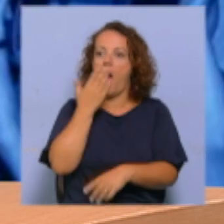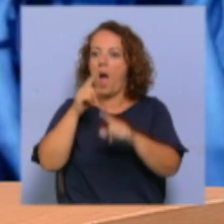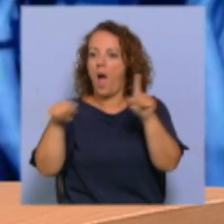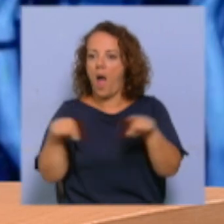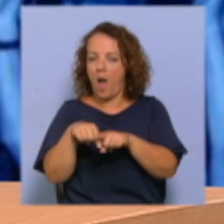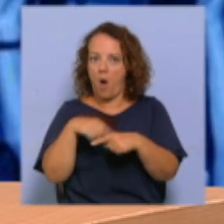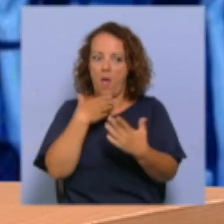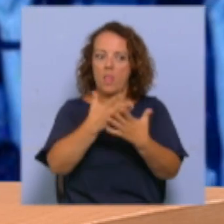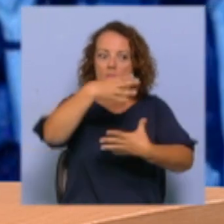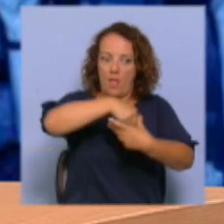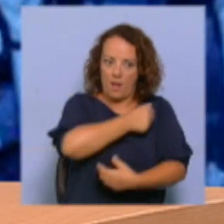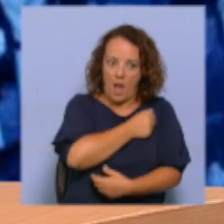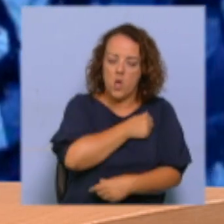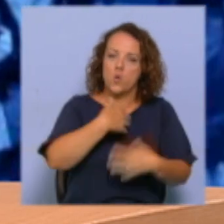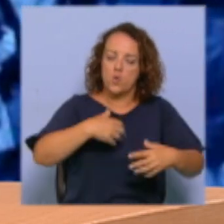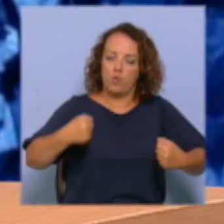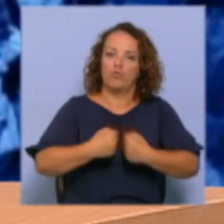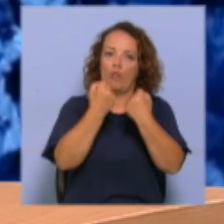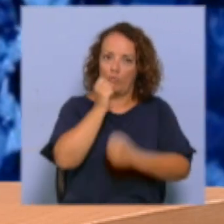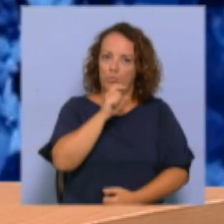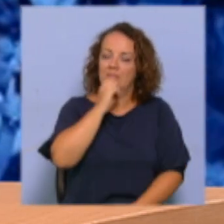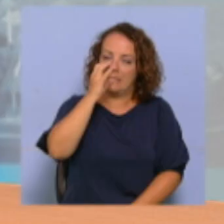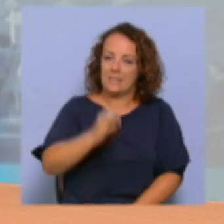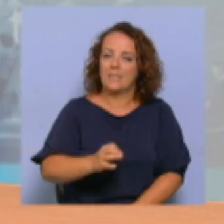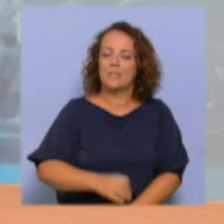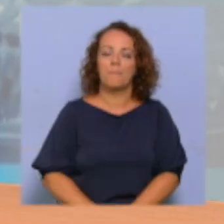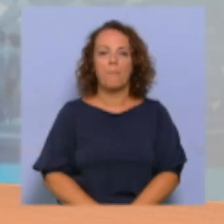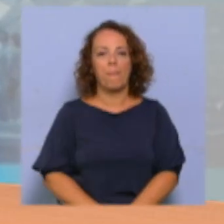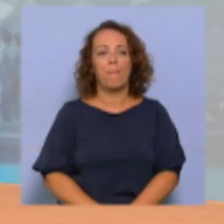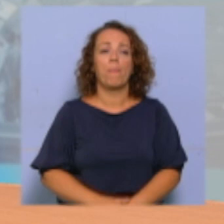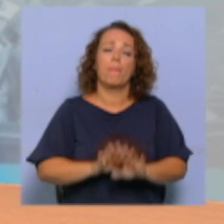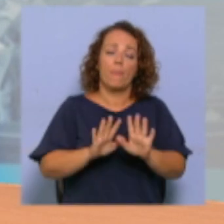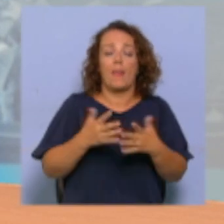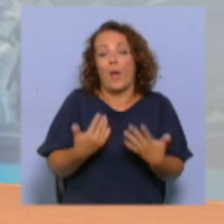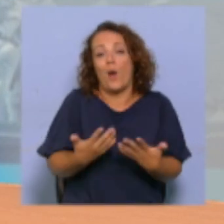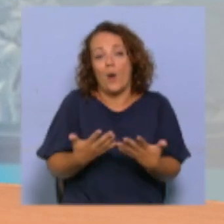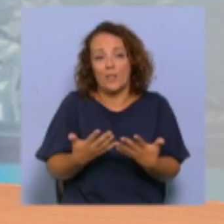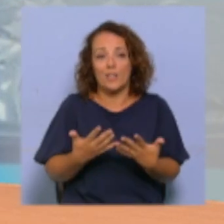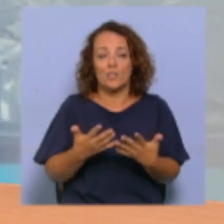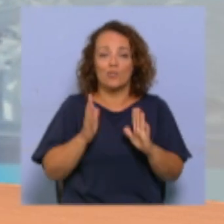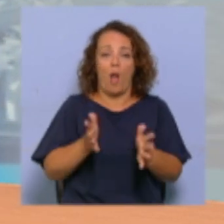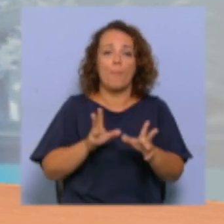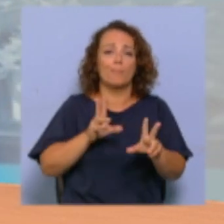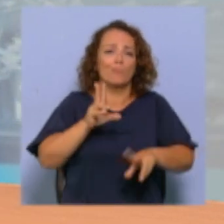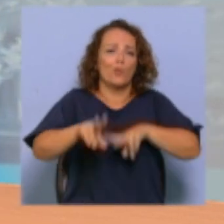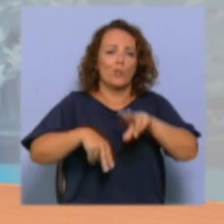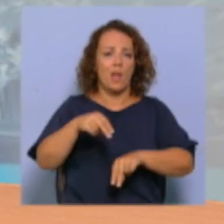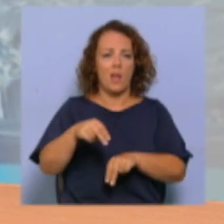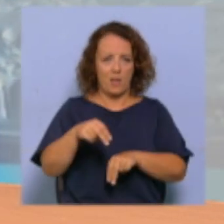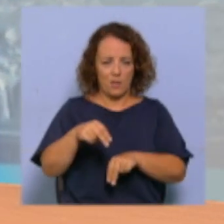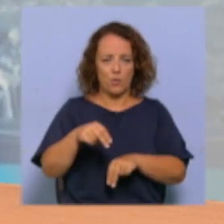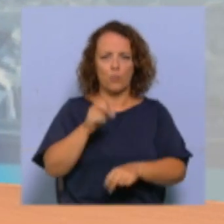alguns choques, com certeza. Mas, entretanto, agora é algo apresentado como é muito moderno a questão